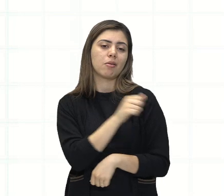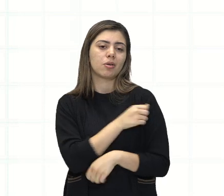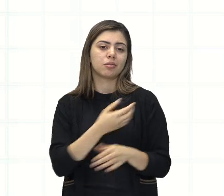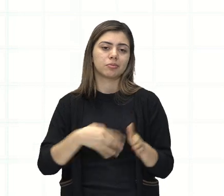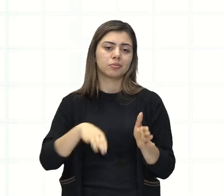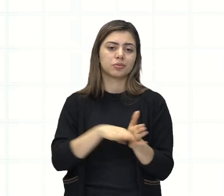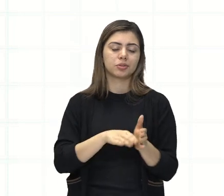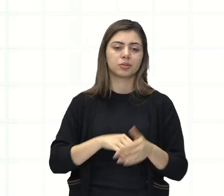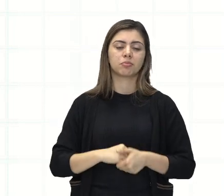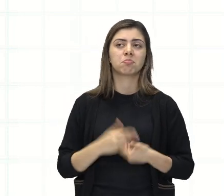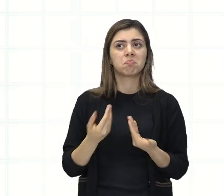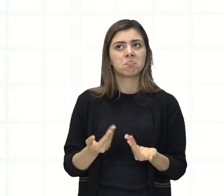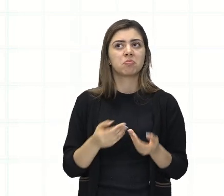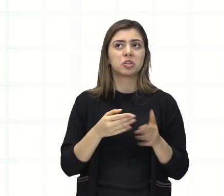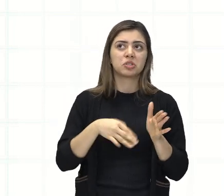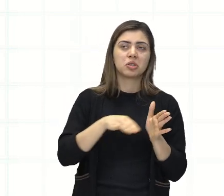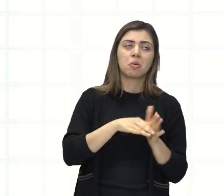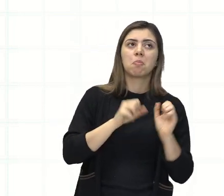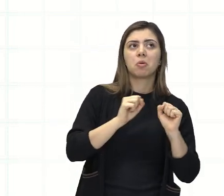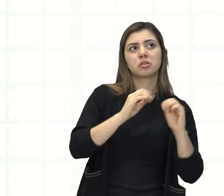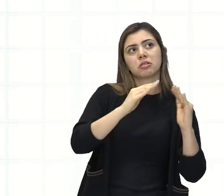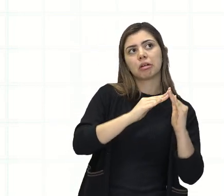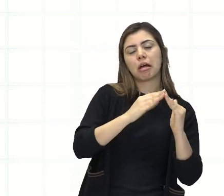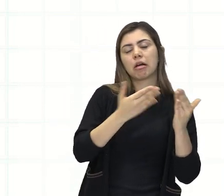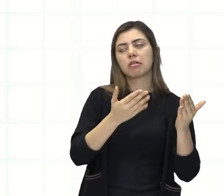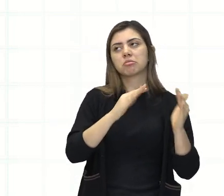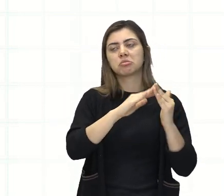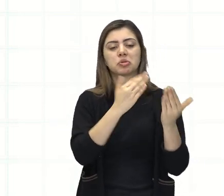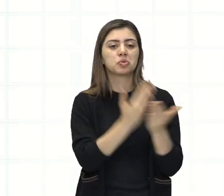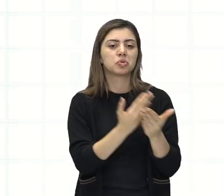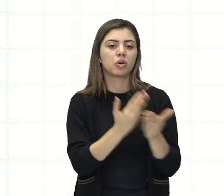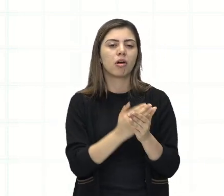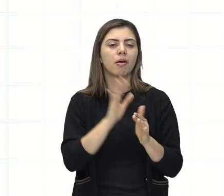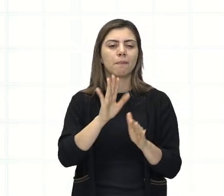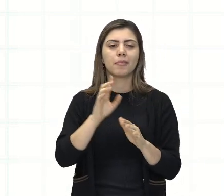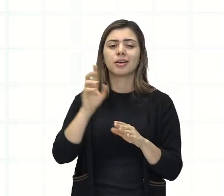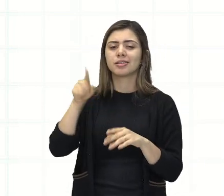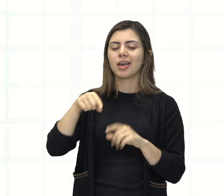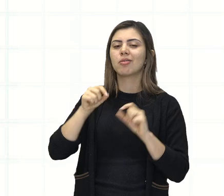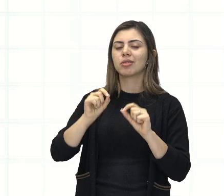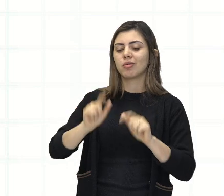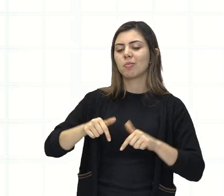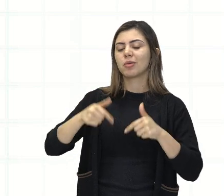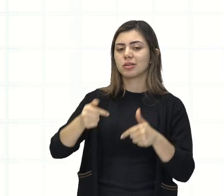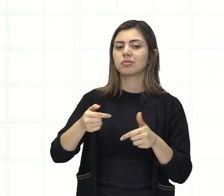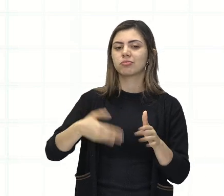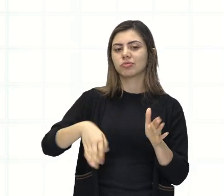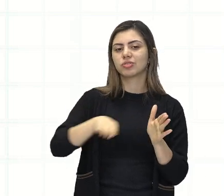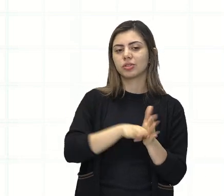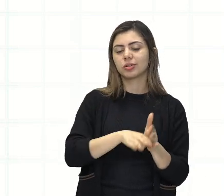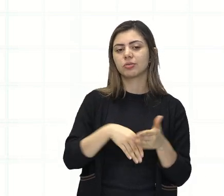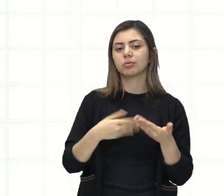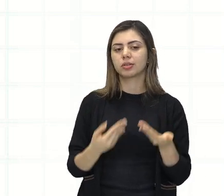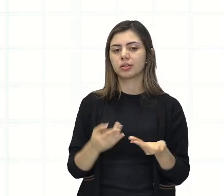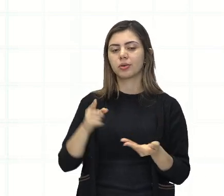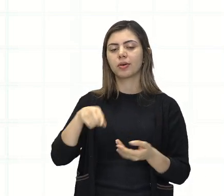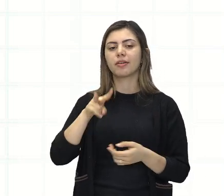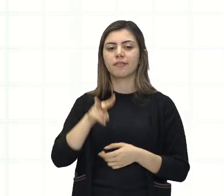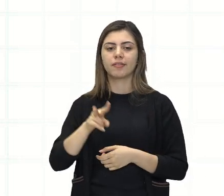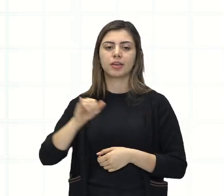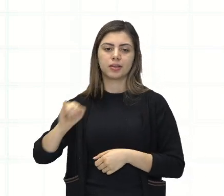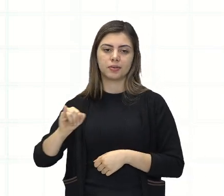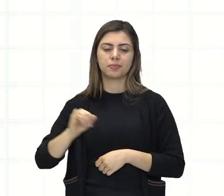Pode ser em casa ou na escola, mas a ação é essa. Então, nós vamos chamar de